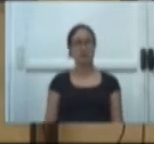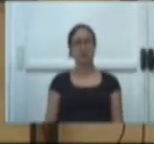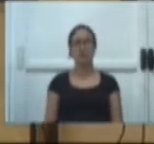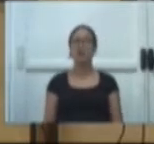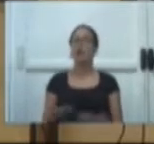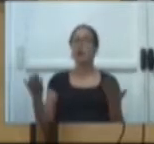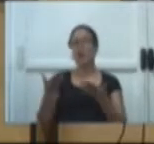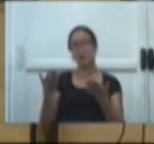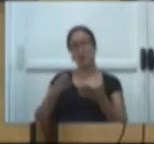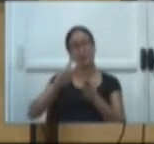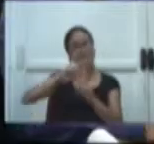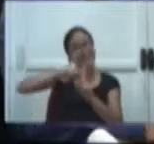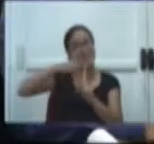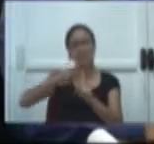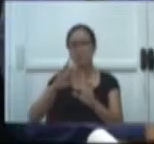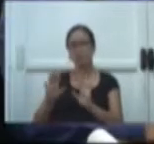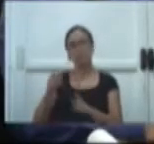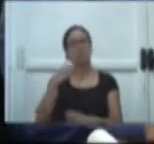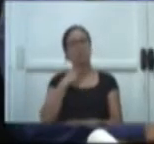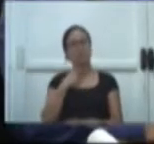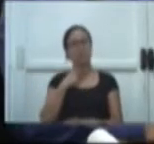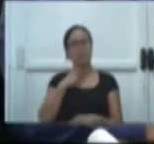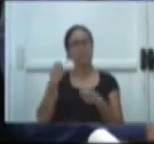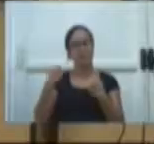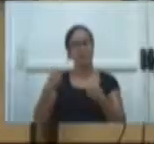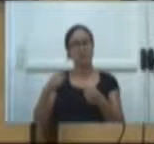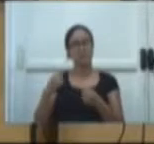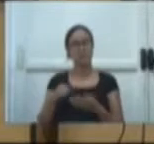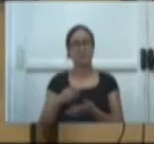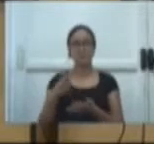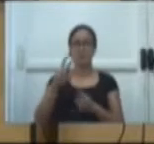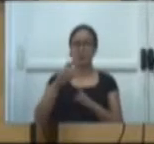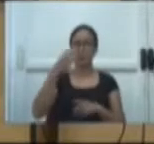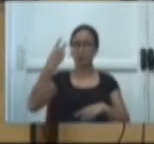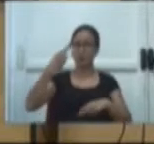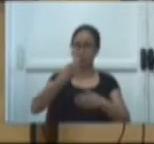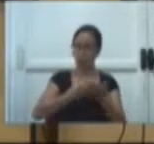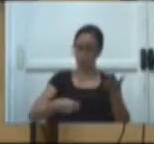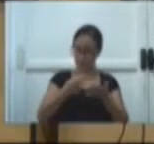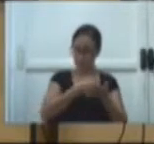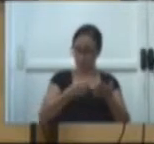estamos apreciando a inversão de pauta e o requerimento